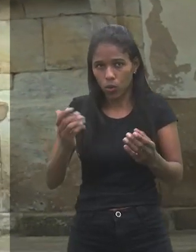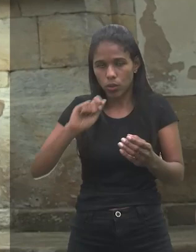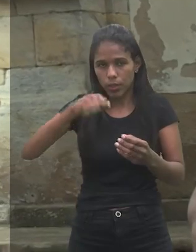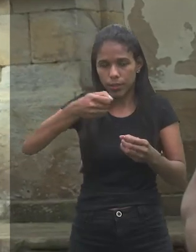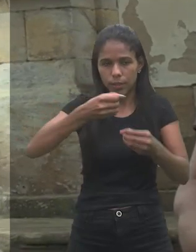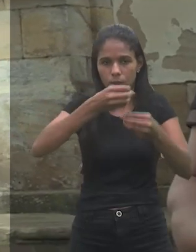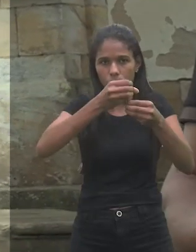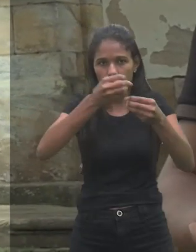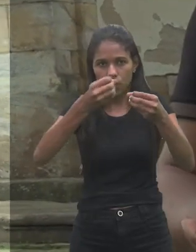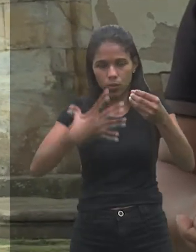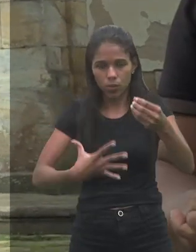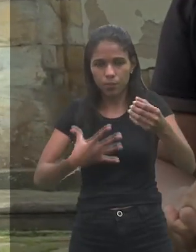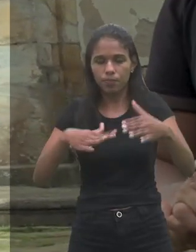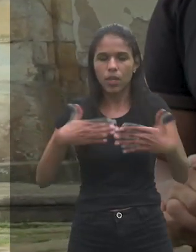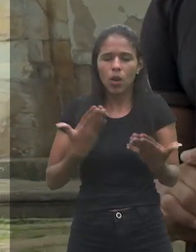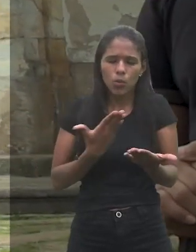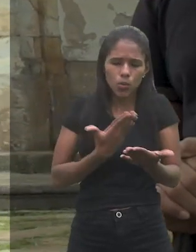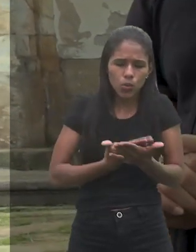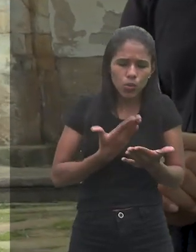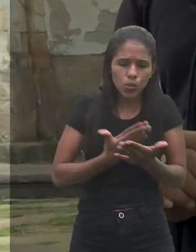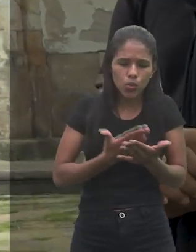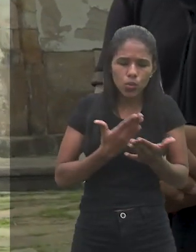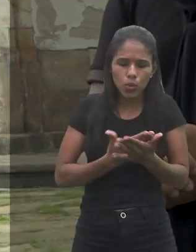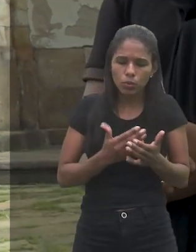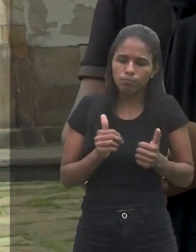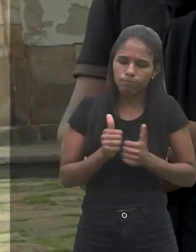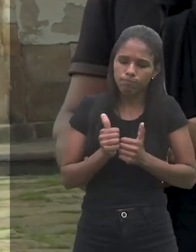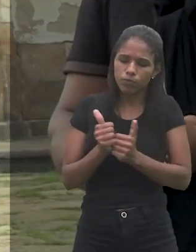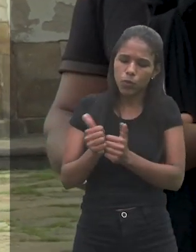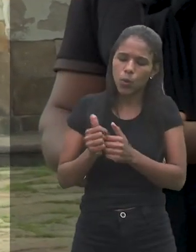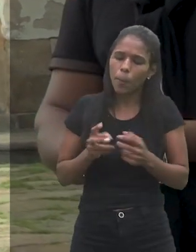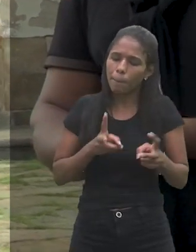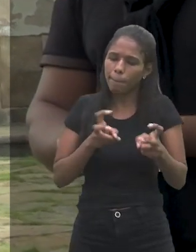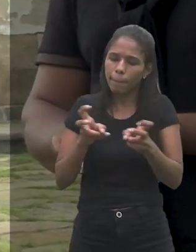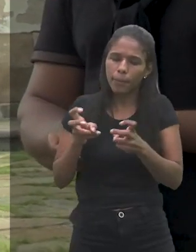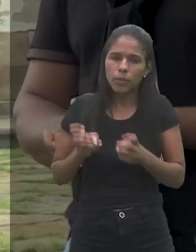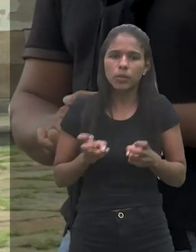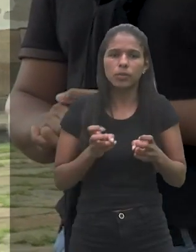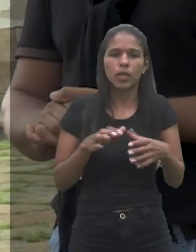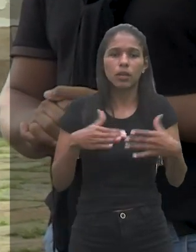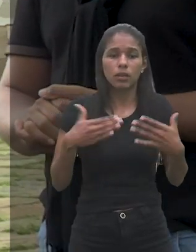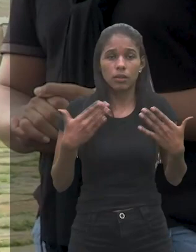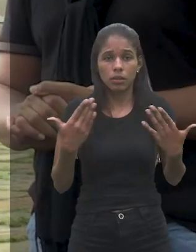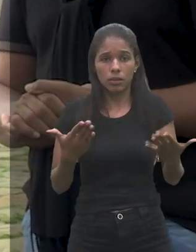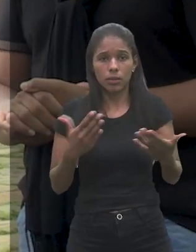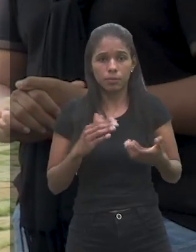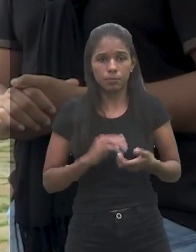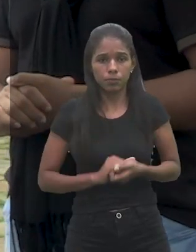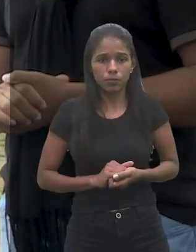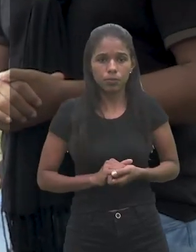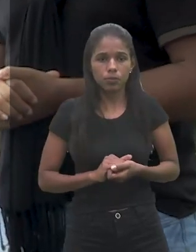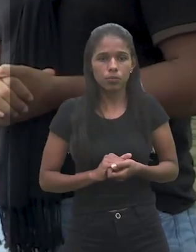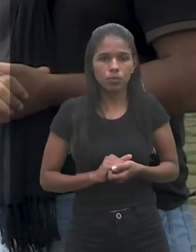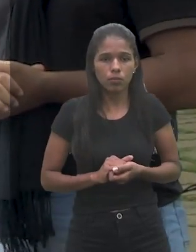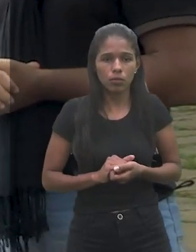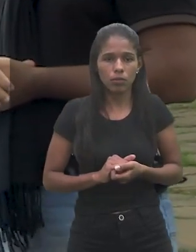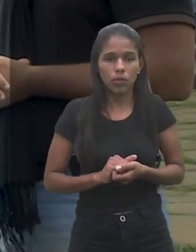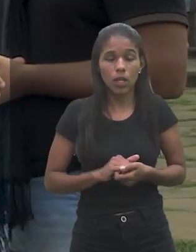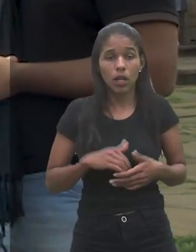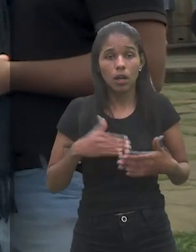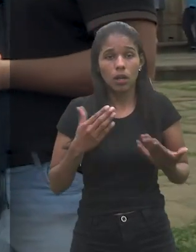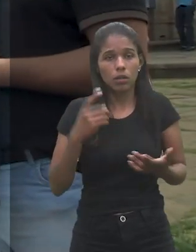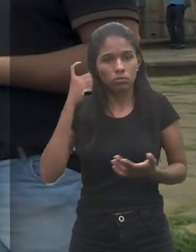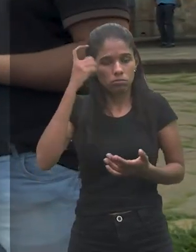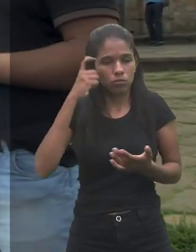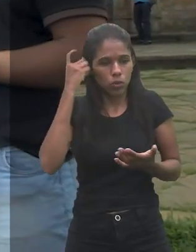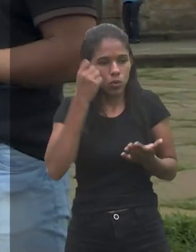Assis, acompanhando o trabalho em rococó. Então João V começa o barroco de reforma e